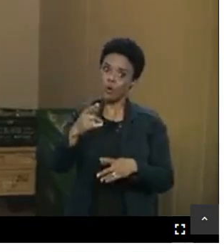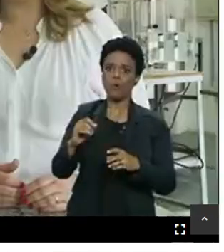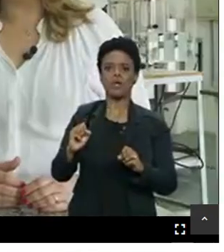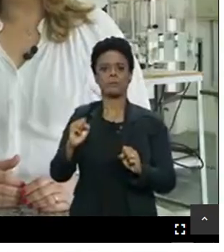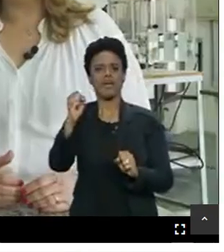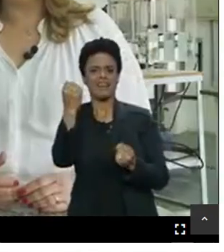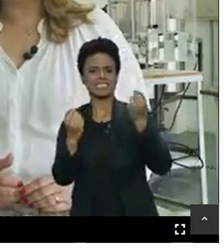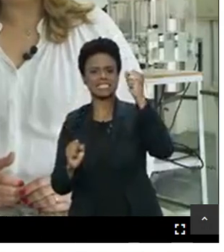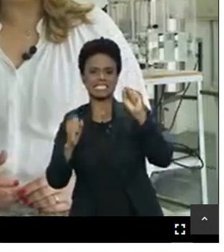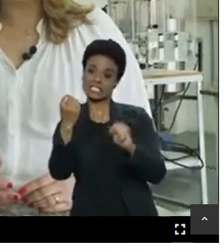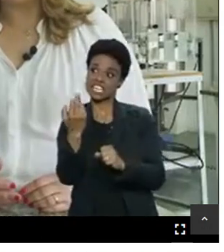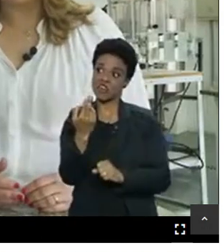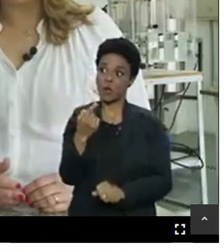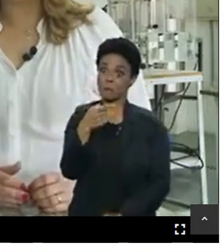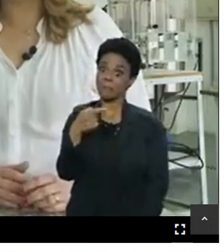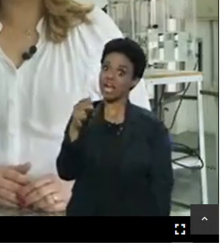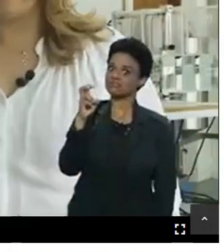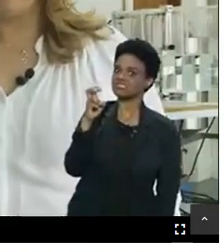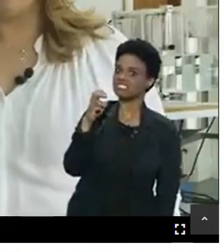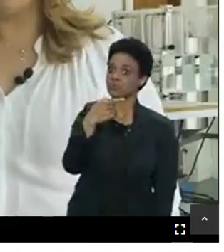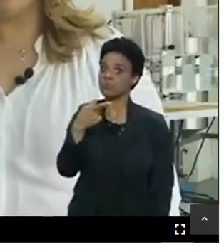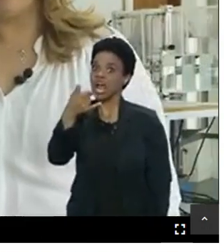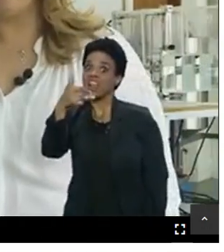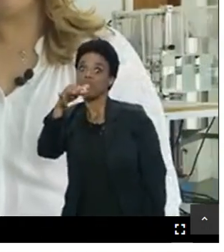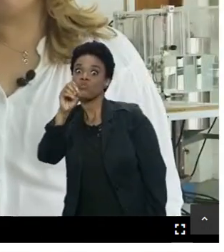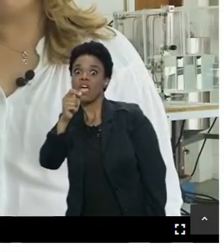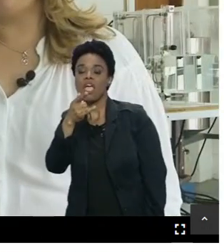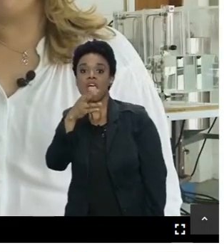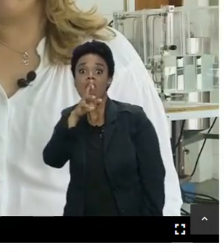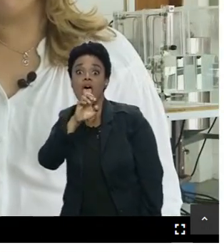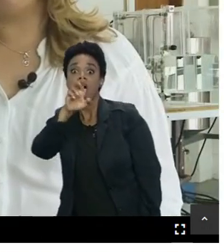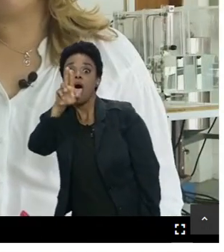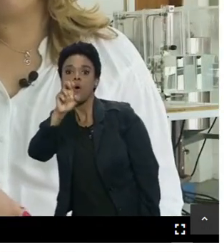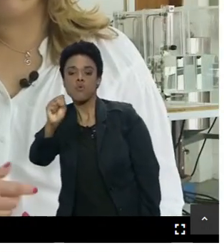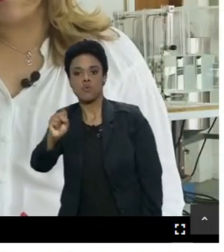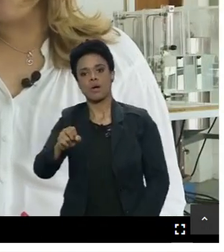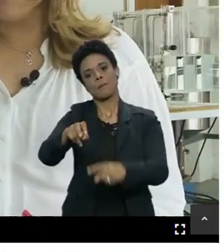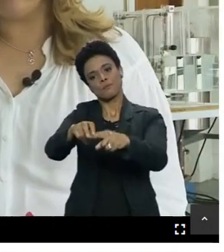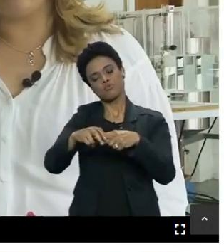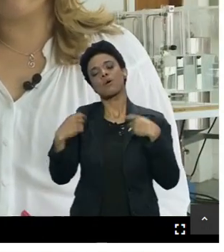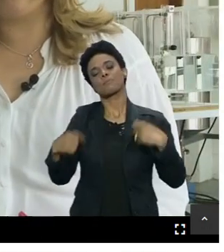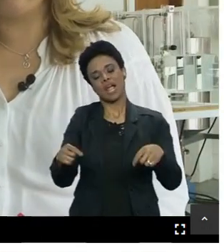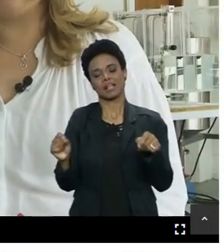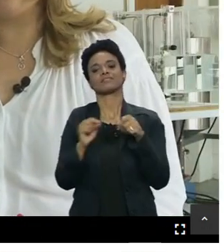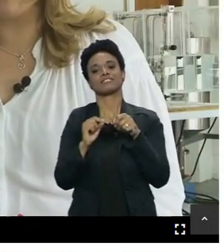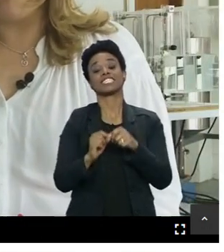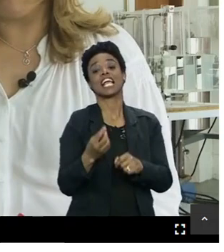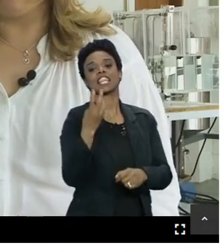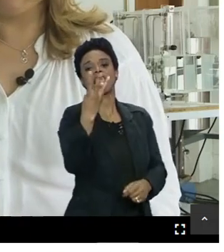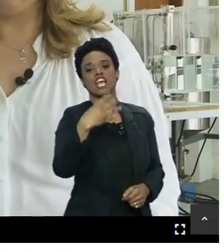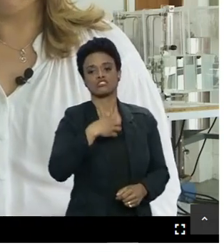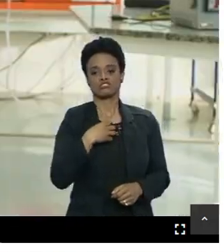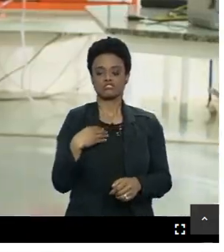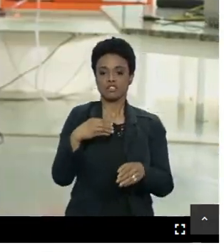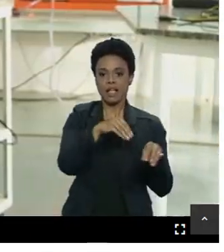a -5, -10 graus. E para isso ele precisa executar os 3 mecanismos de transferência de